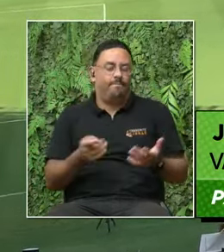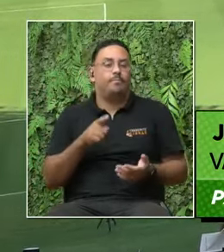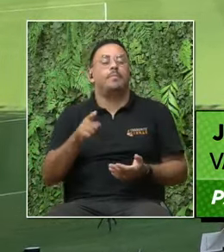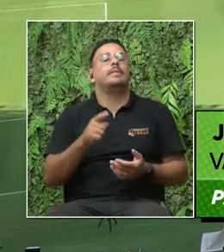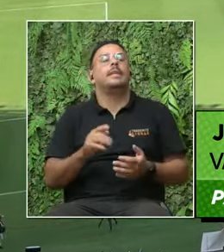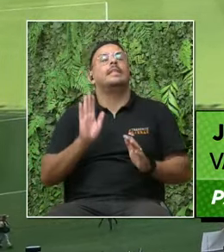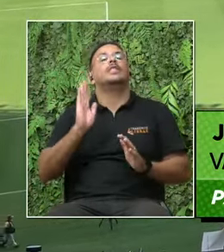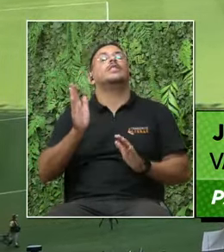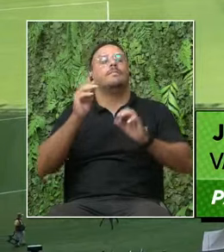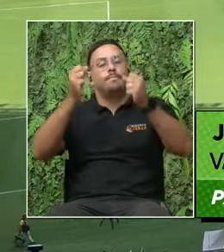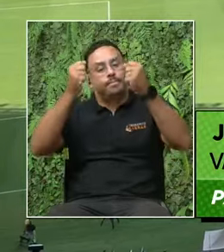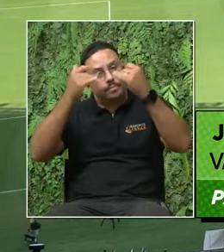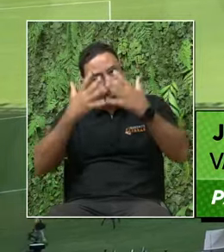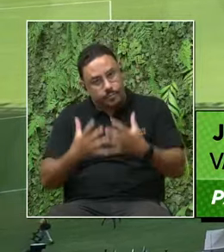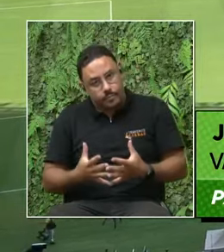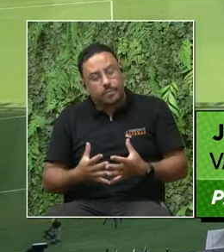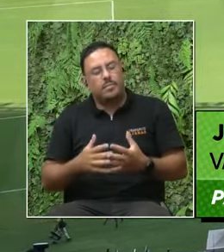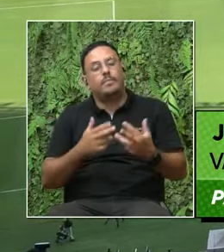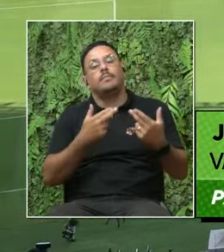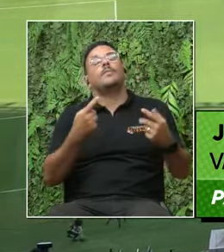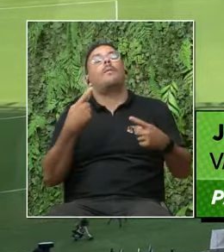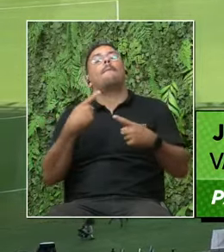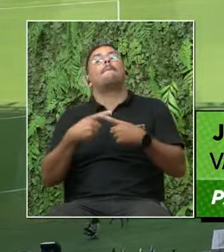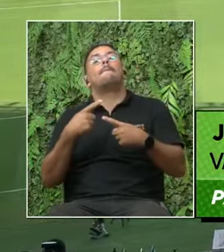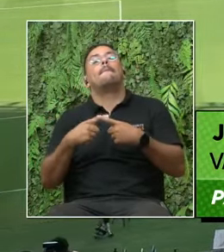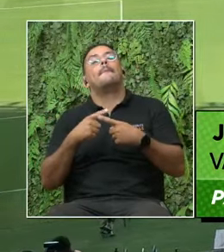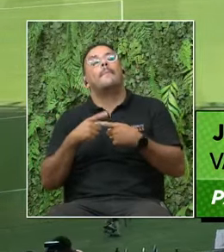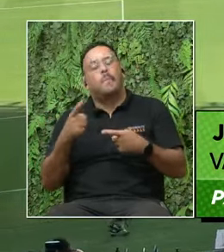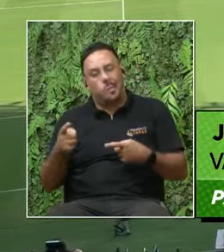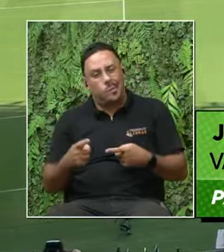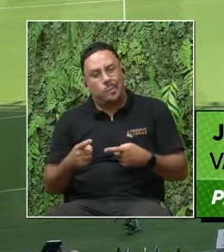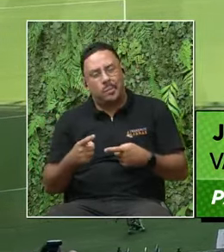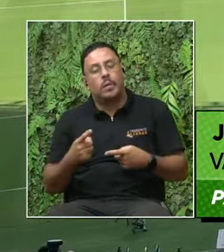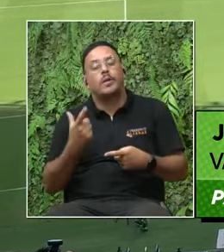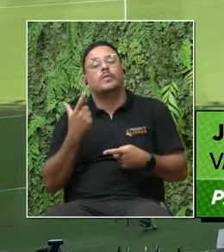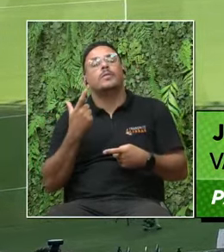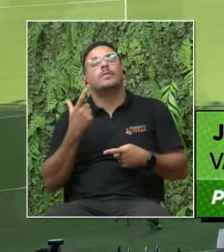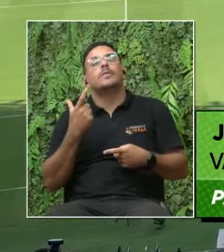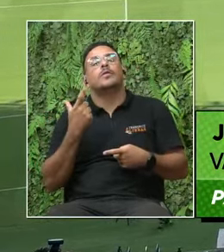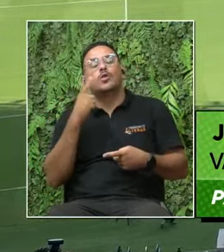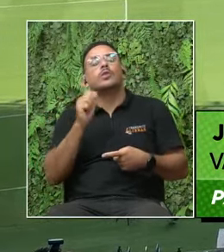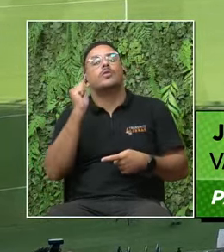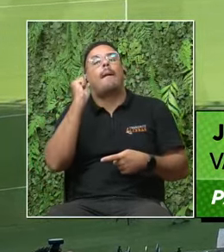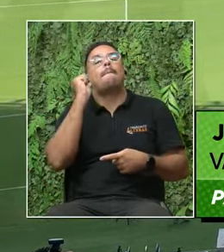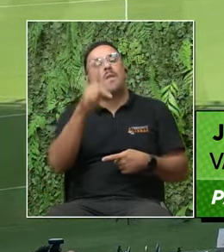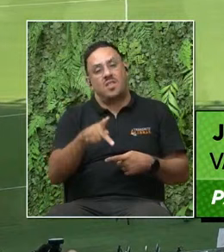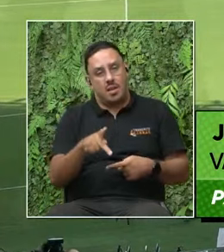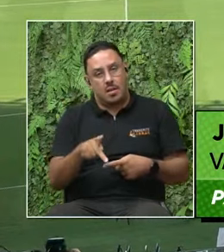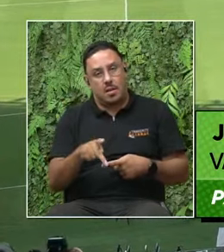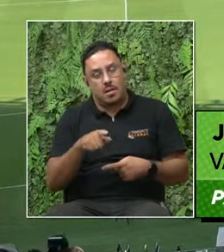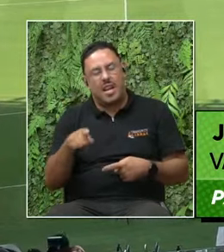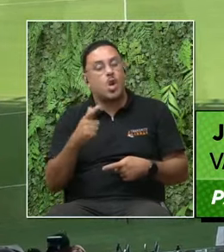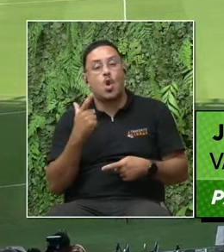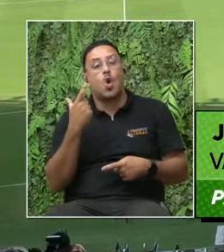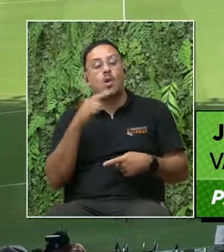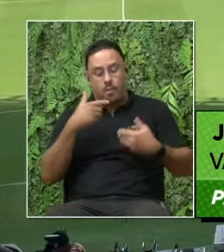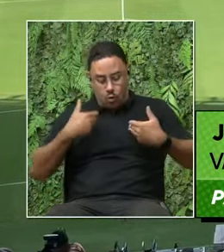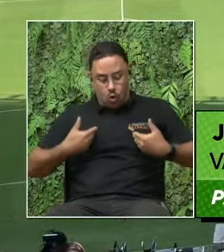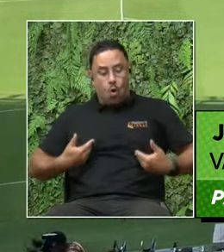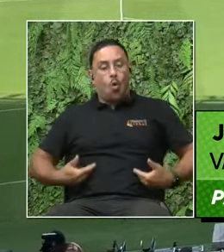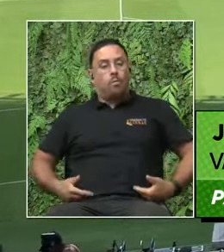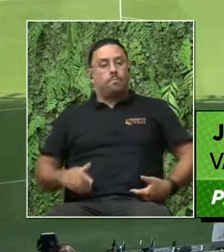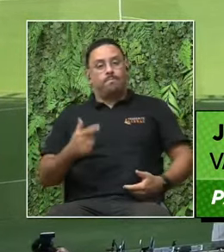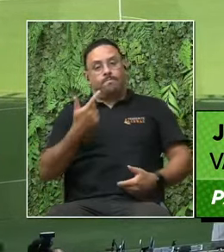já explicou muito bem né os motivos que o levaram a se aposentar de f ele não tem condição física